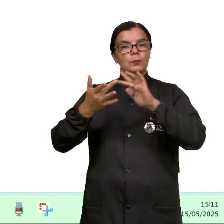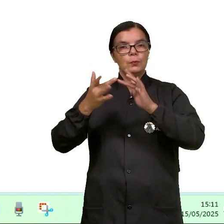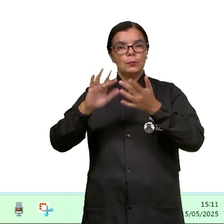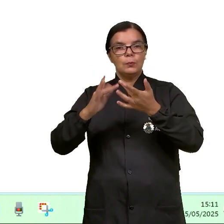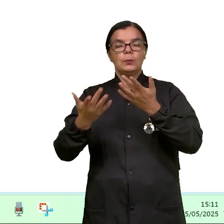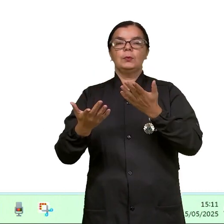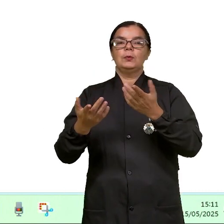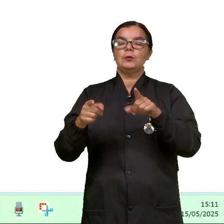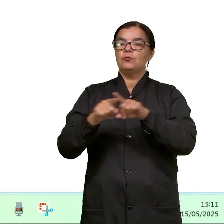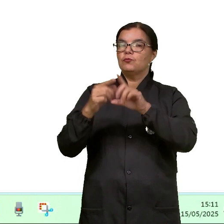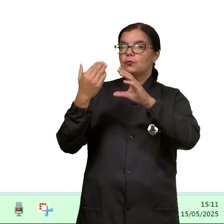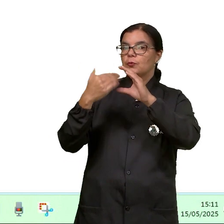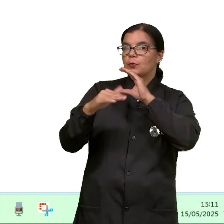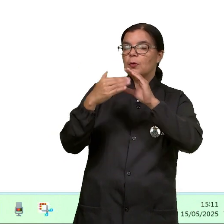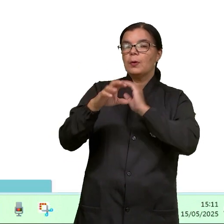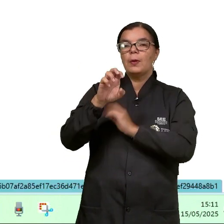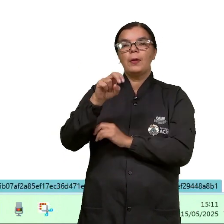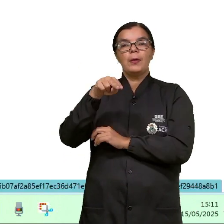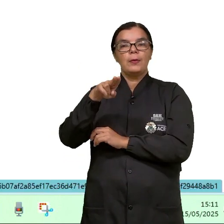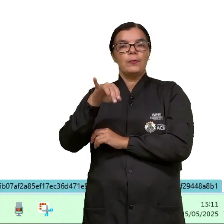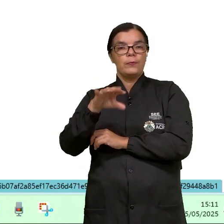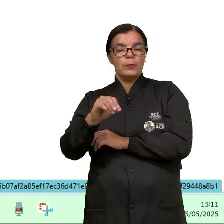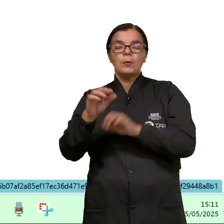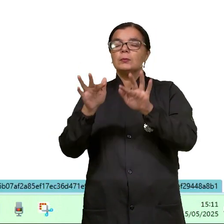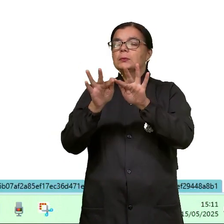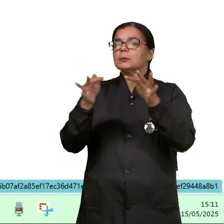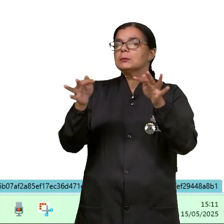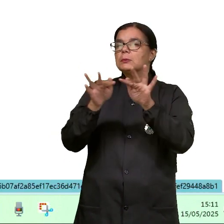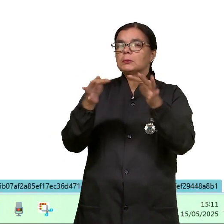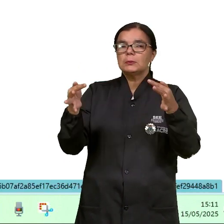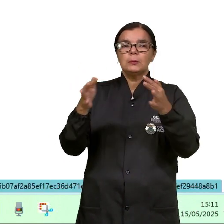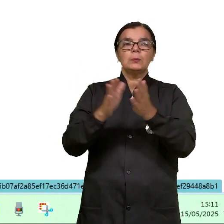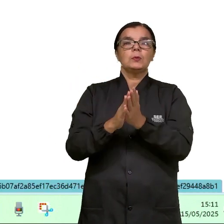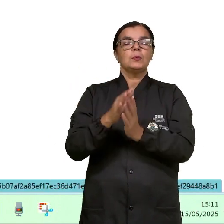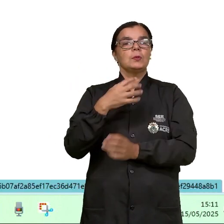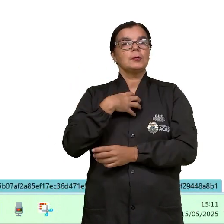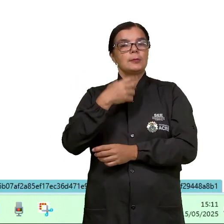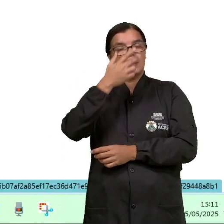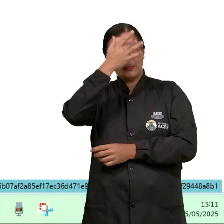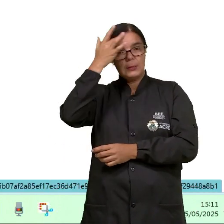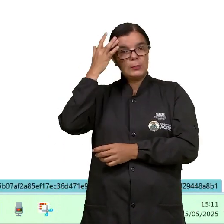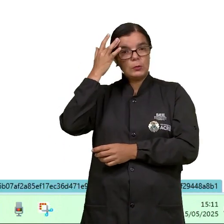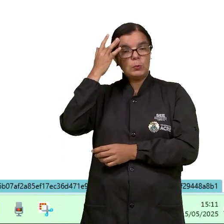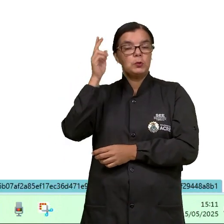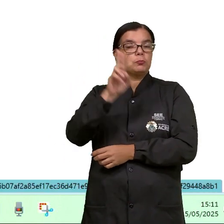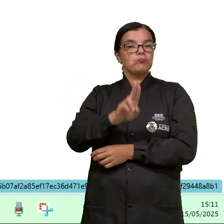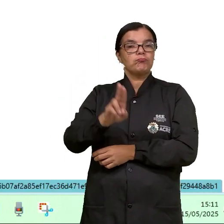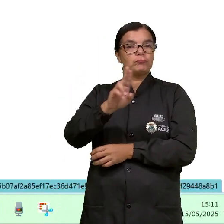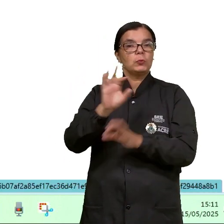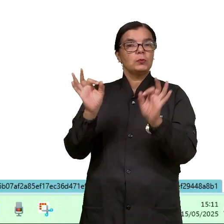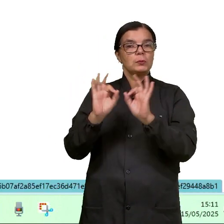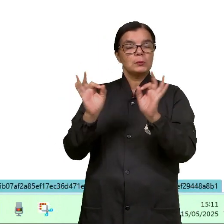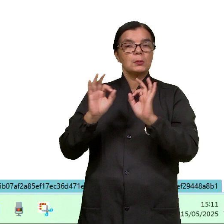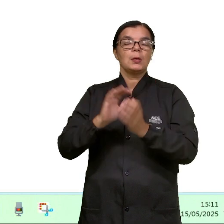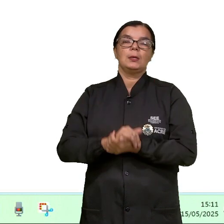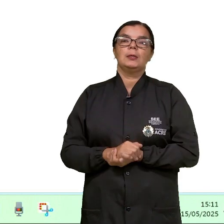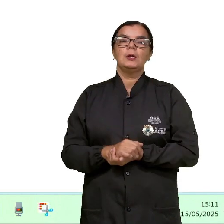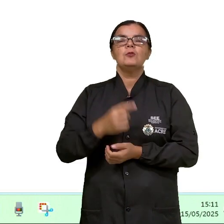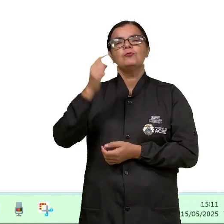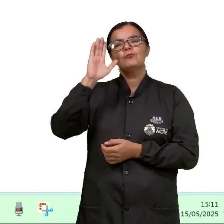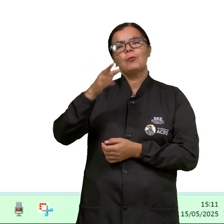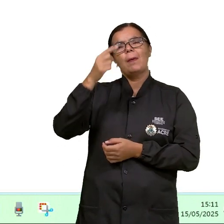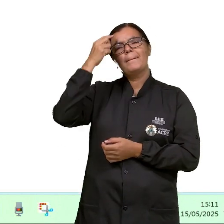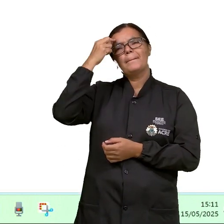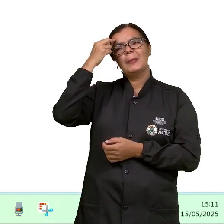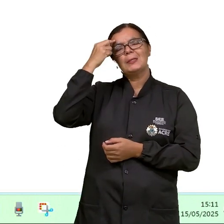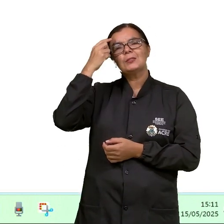grupo de envio. O que é o grupo de envio, gente? O grupo de envio é muito simples, tá? É uma coisa que eu ensino para as pessoas e que as pessoas às vezes não usam. Você já parou